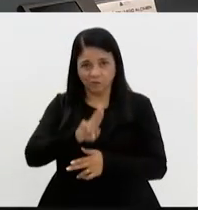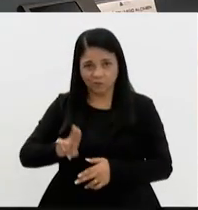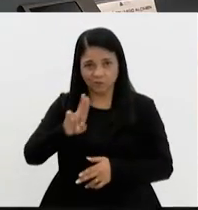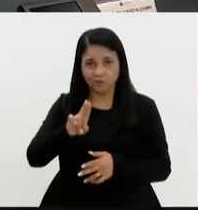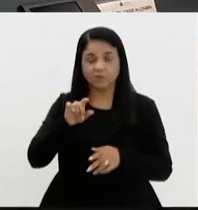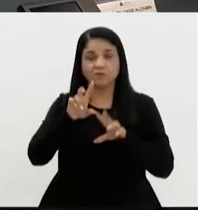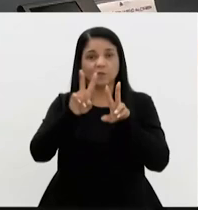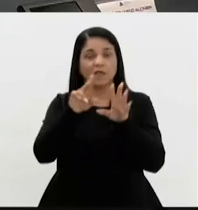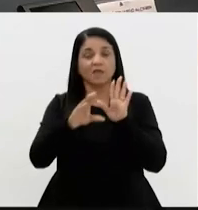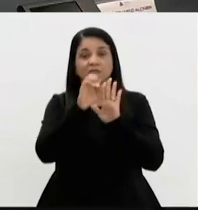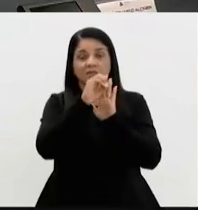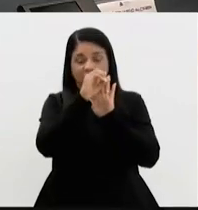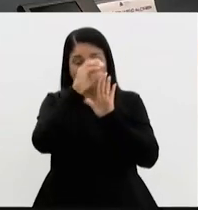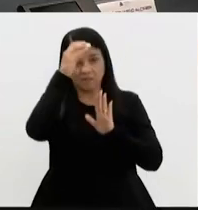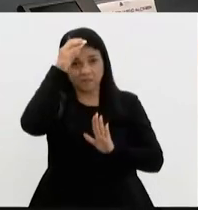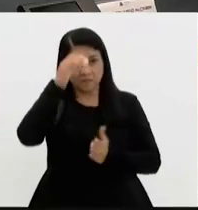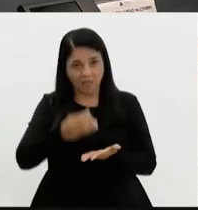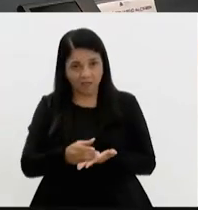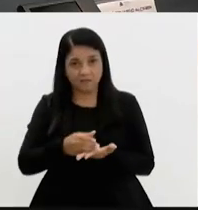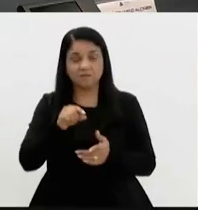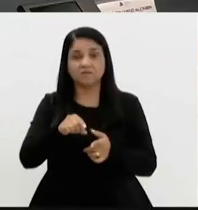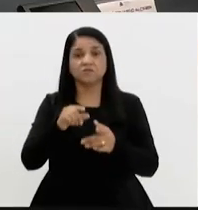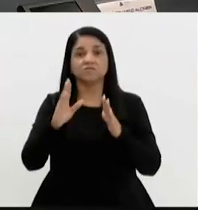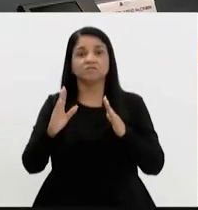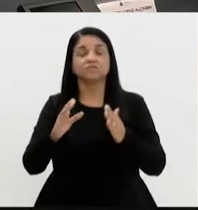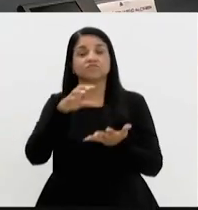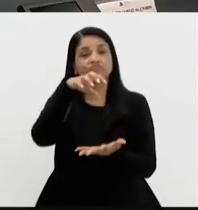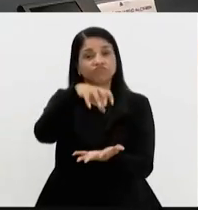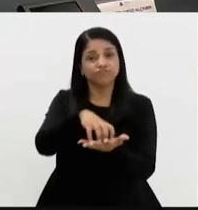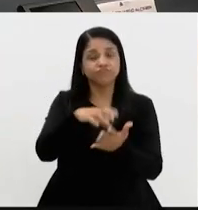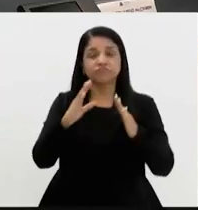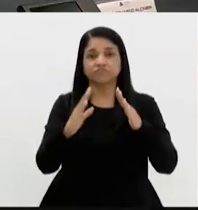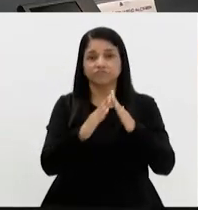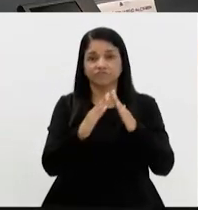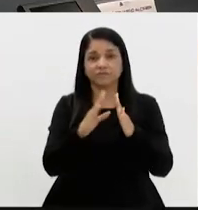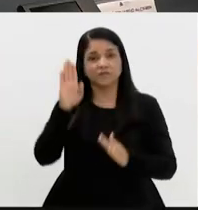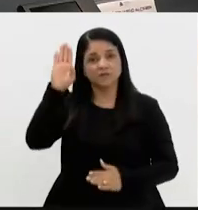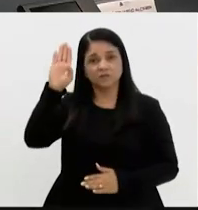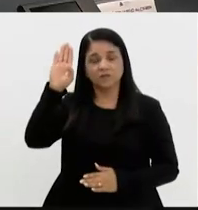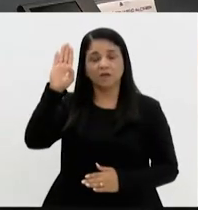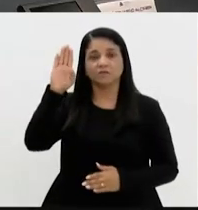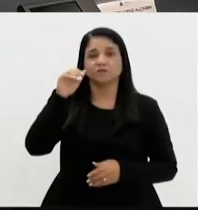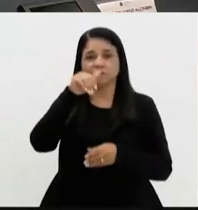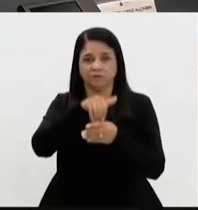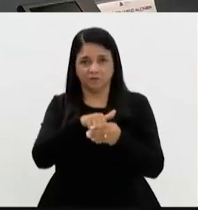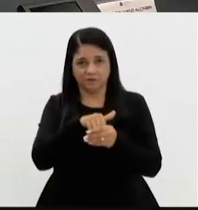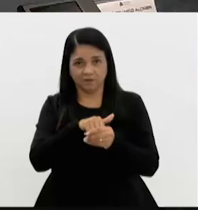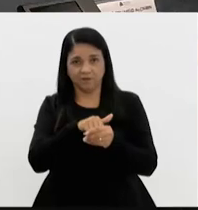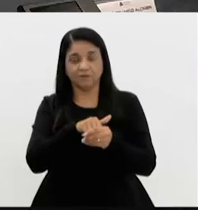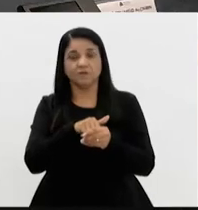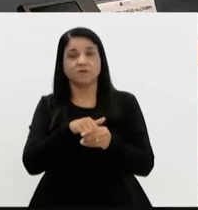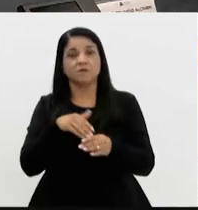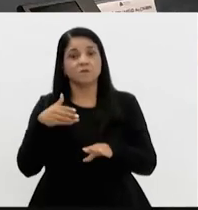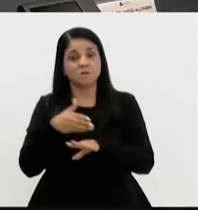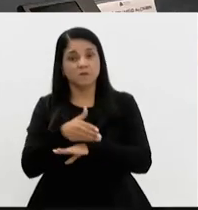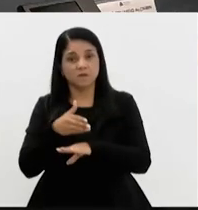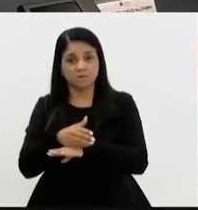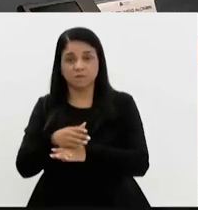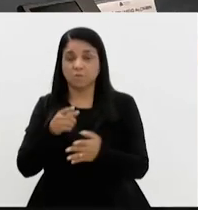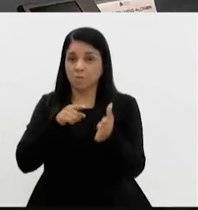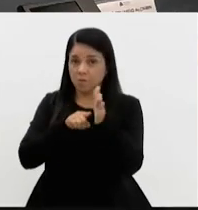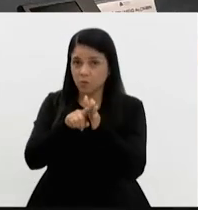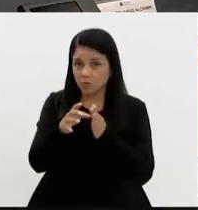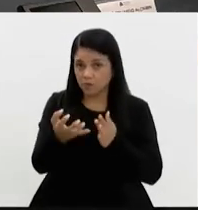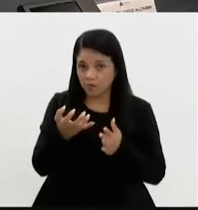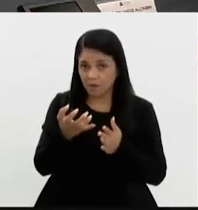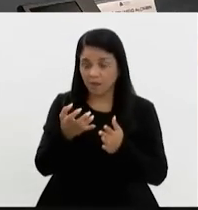tese sobre o uso de residências oficiais por candidatos à reeleição os participantes que desejarem fazer perguntas devem se